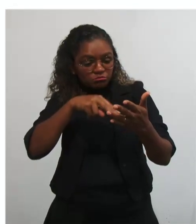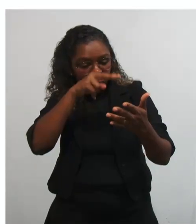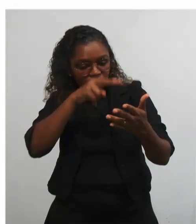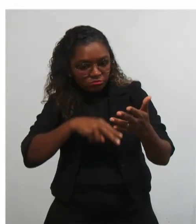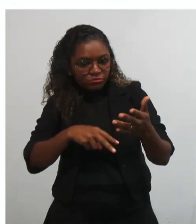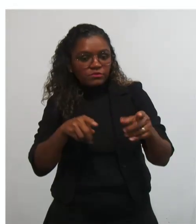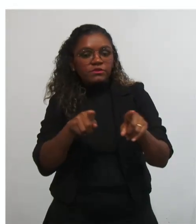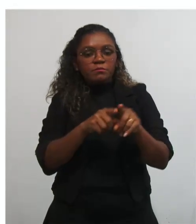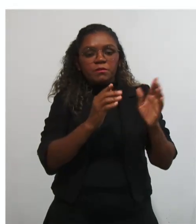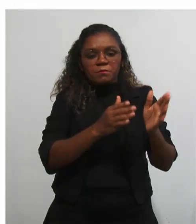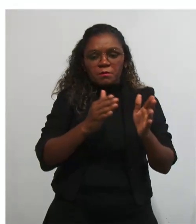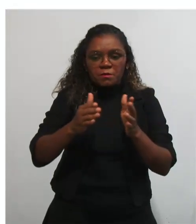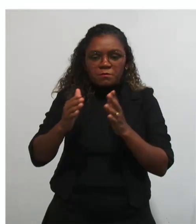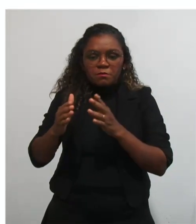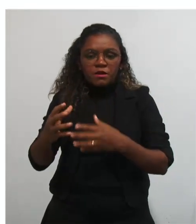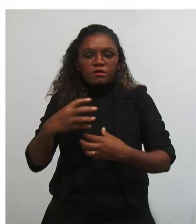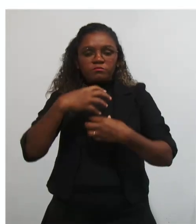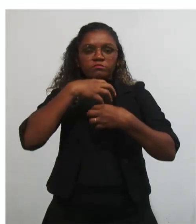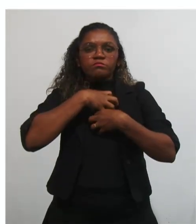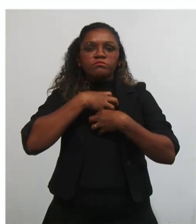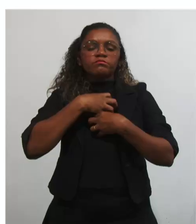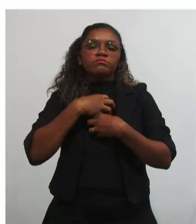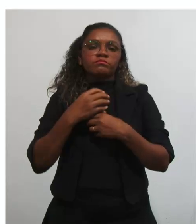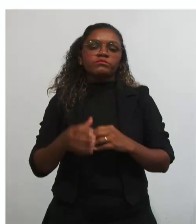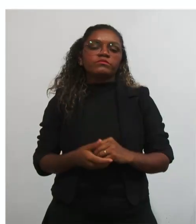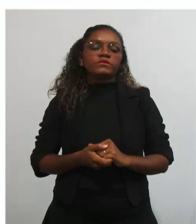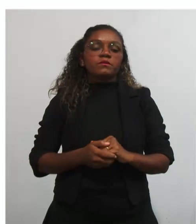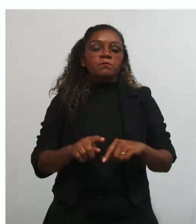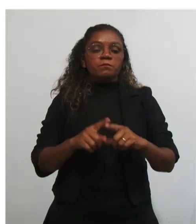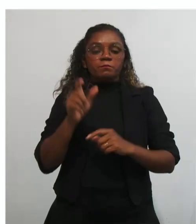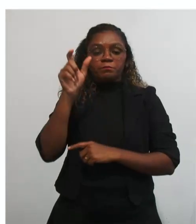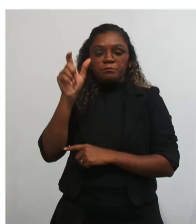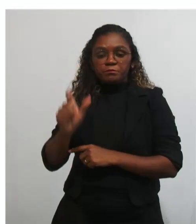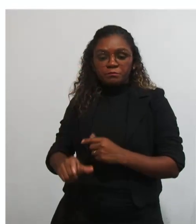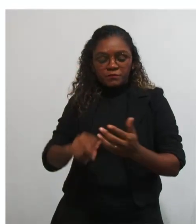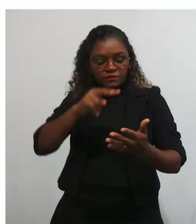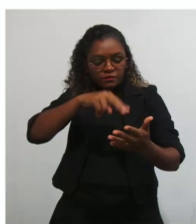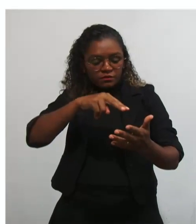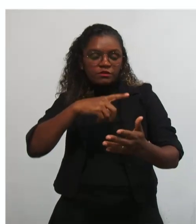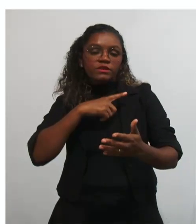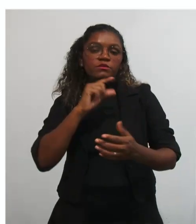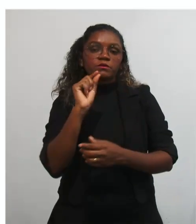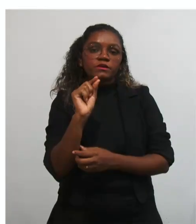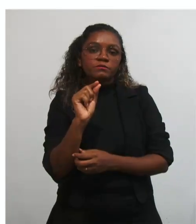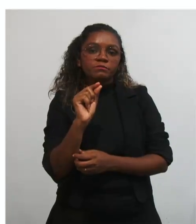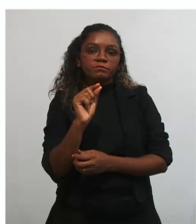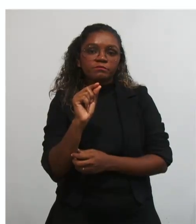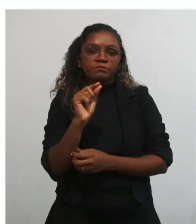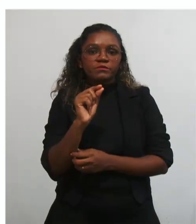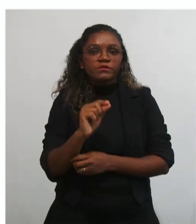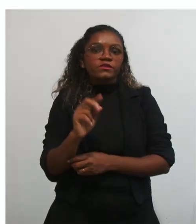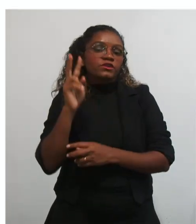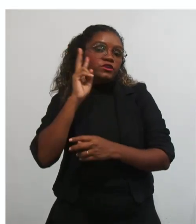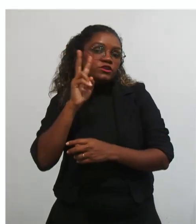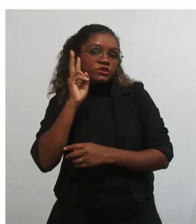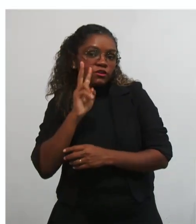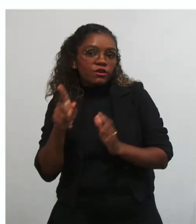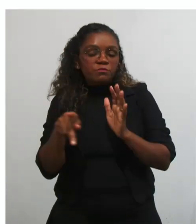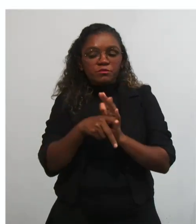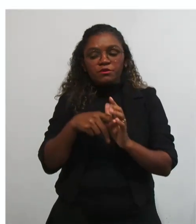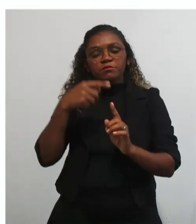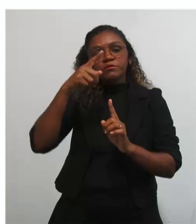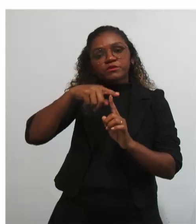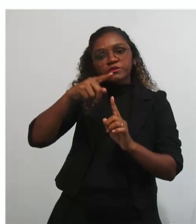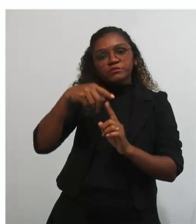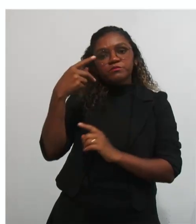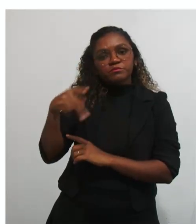de instauração dos sentidos. O sujeito leitor tem suas especificidades e sua história. Então, cada leitor